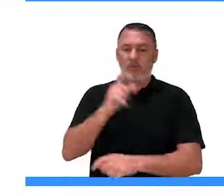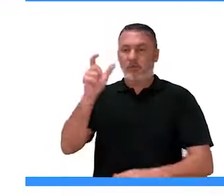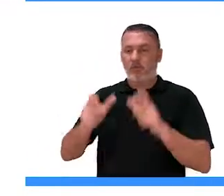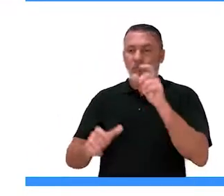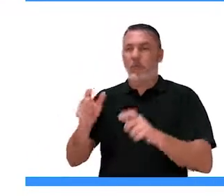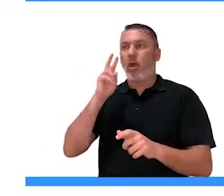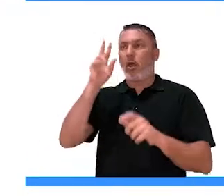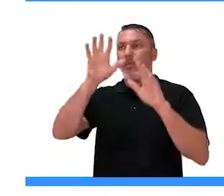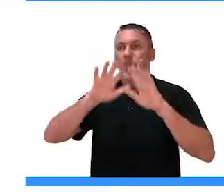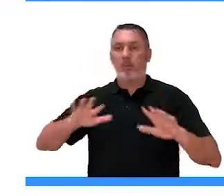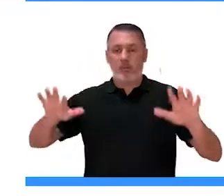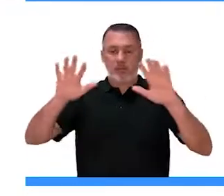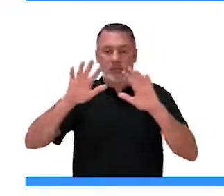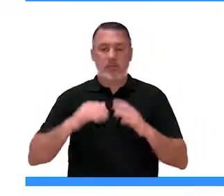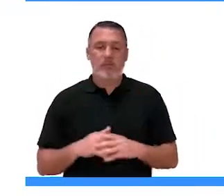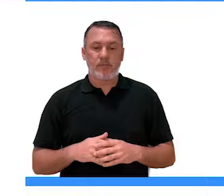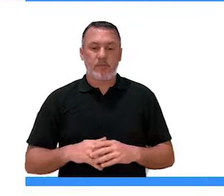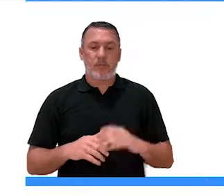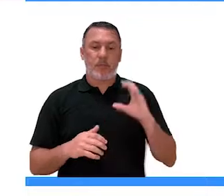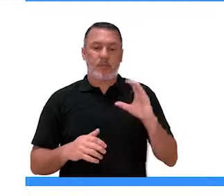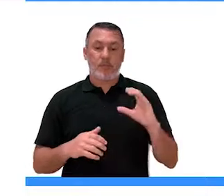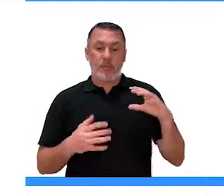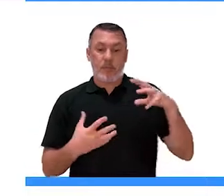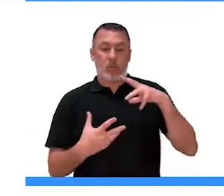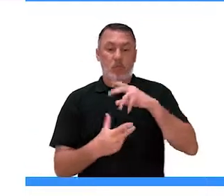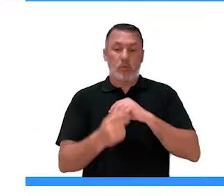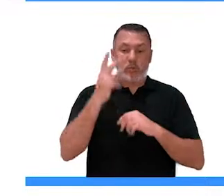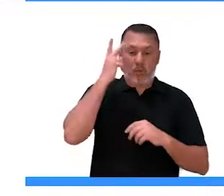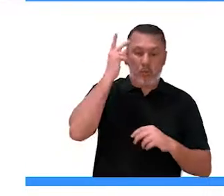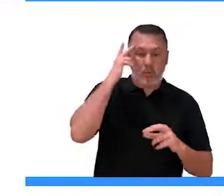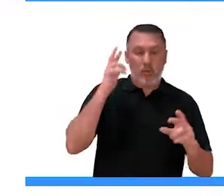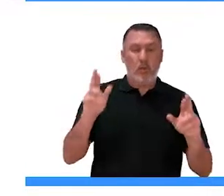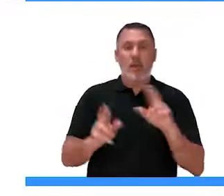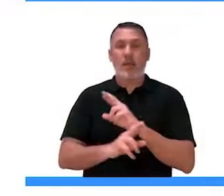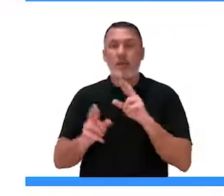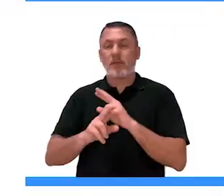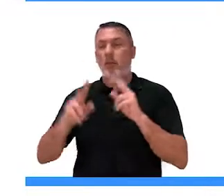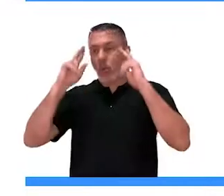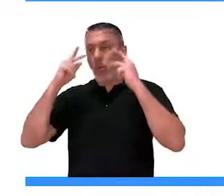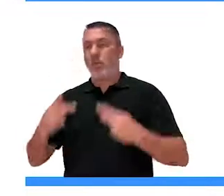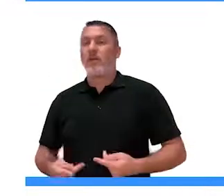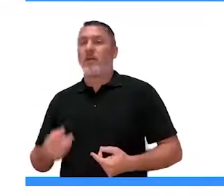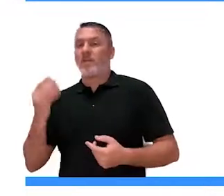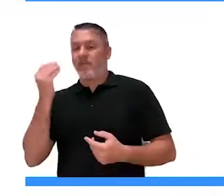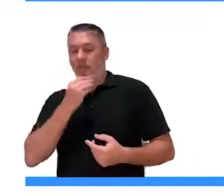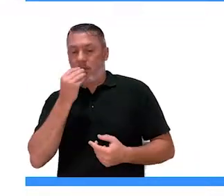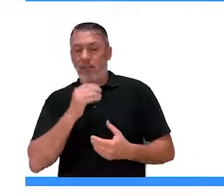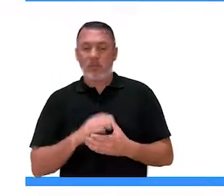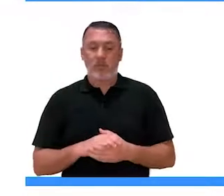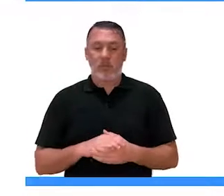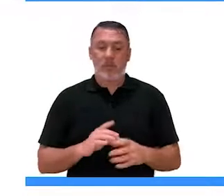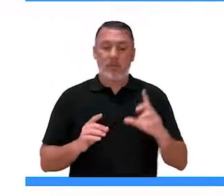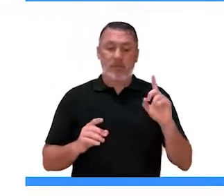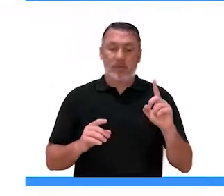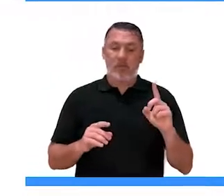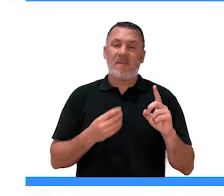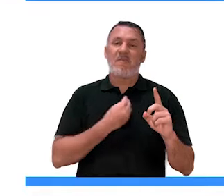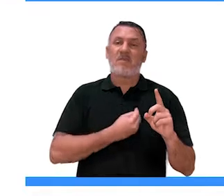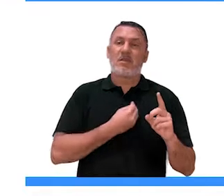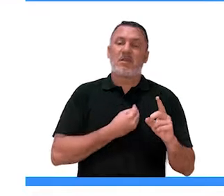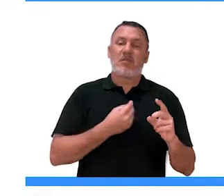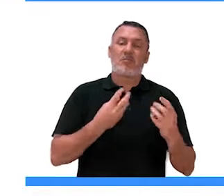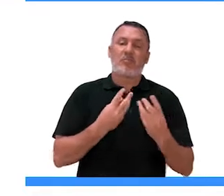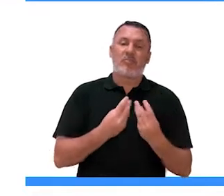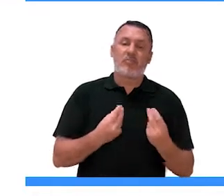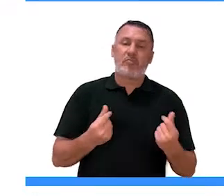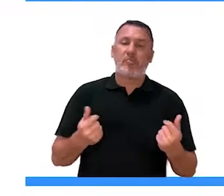Prevalência do mundo natural em relação à fragilidade humana. D. Depreciação do sentido da vida diante da consciência da morte